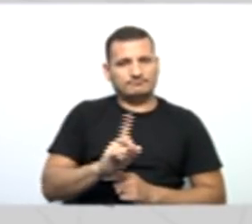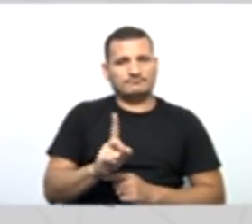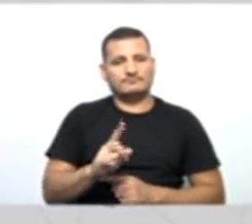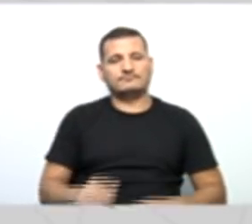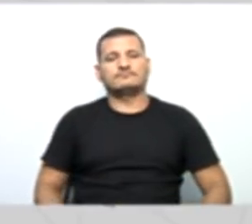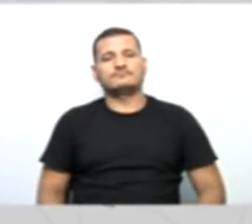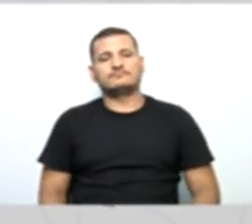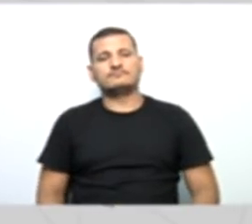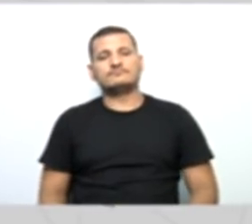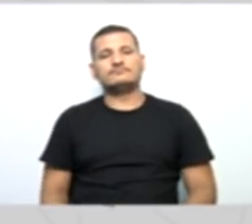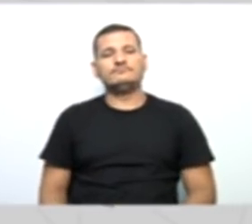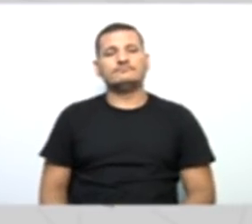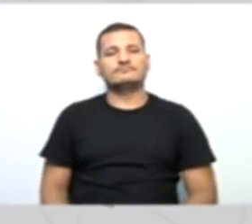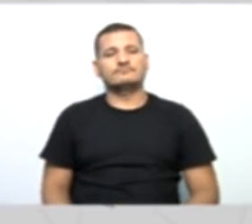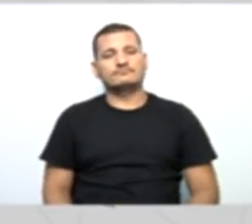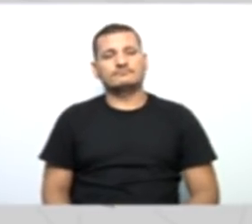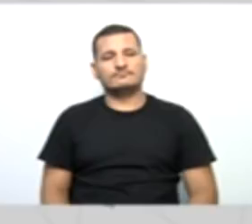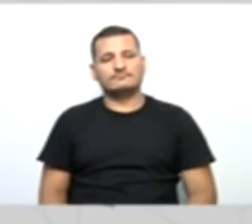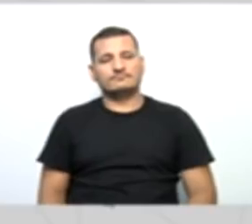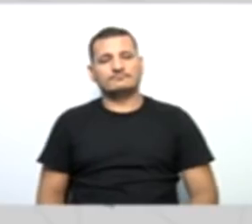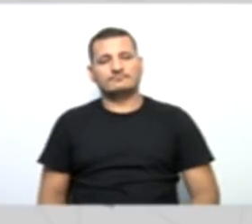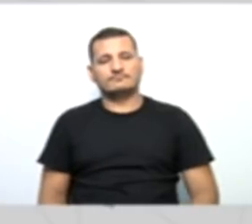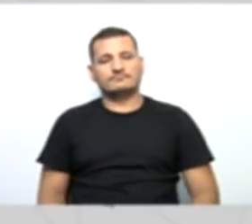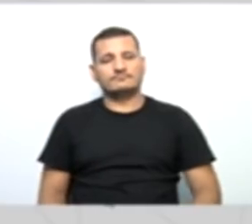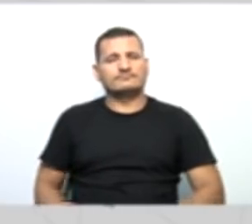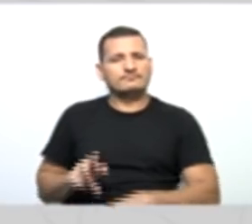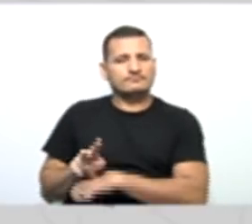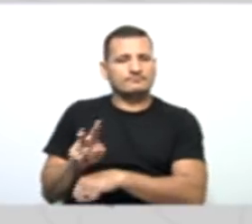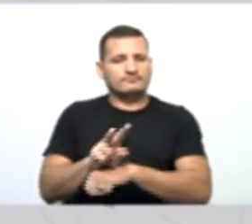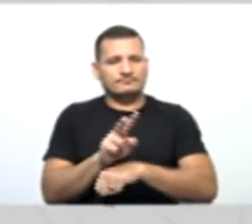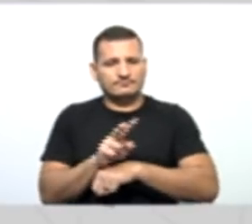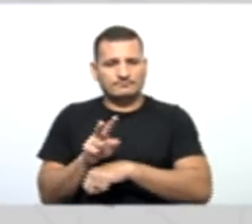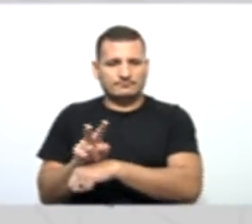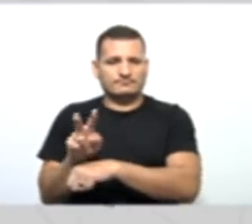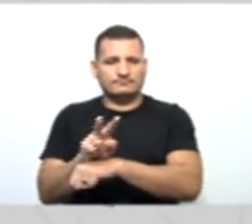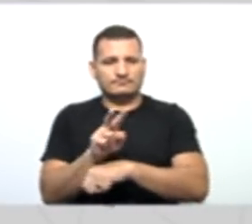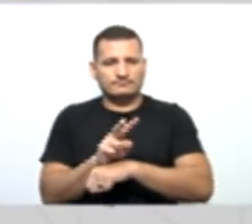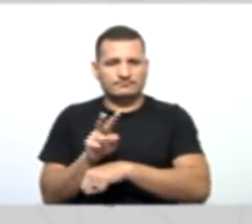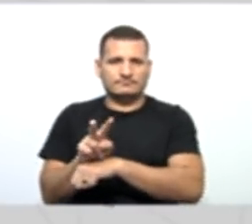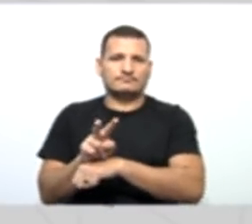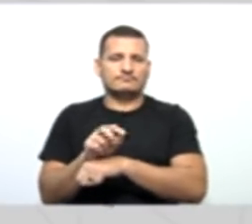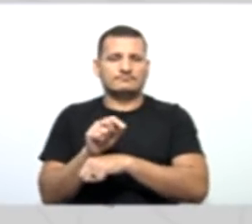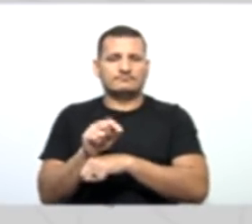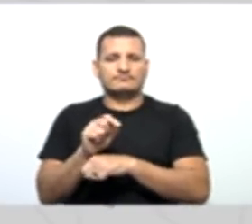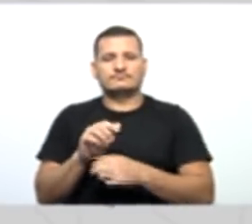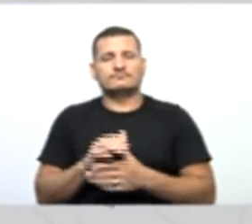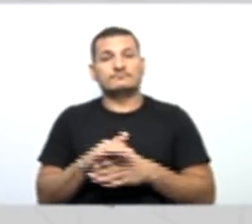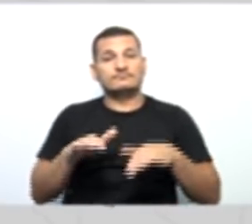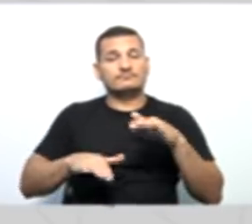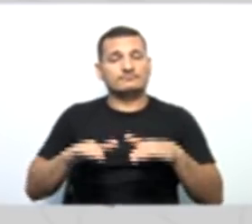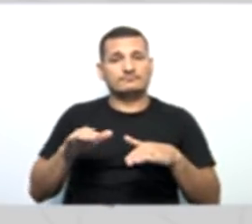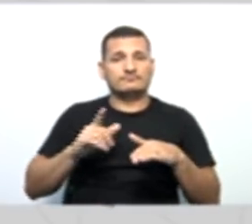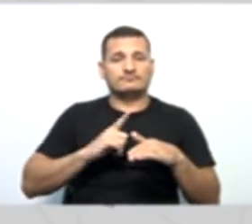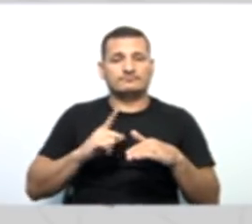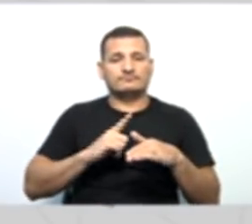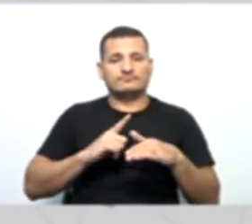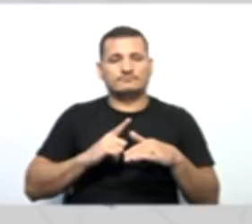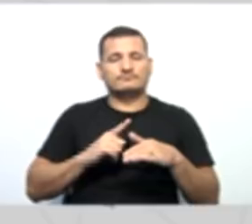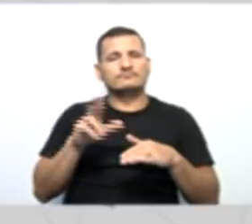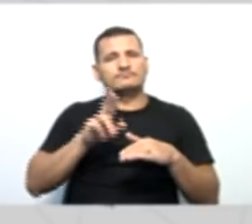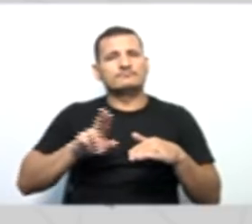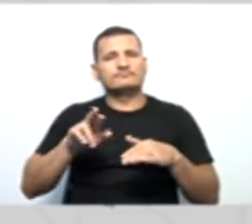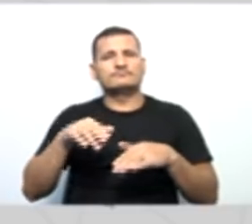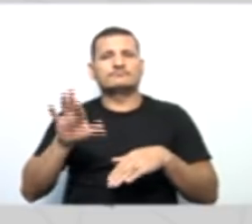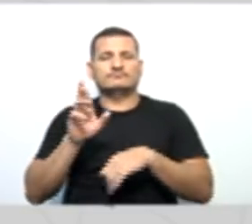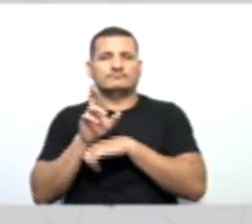Então, a pressão constante por um crescimento econômico elevado entre as nações aumenta a necessidade de utilização de recursos